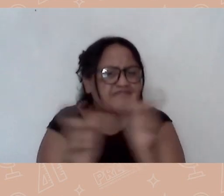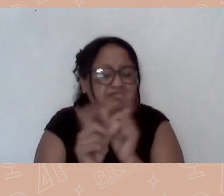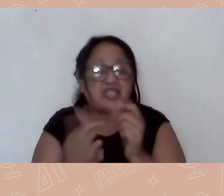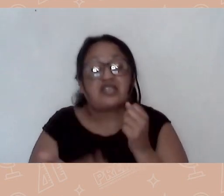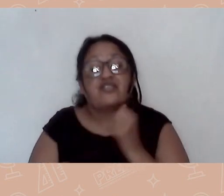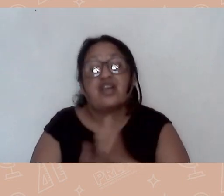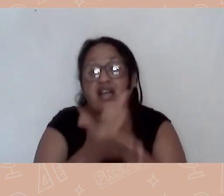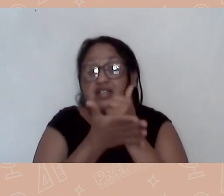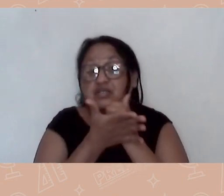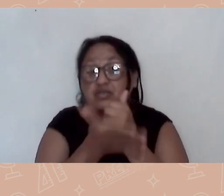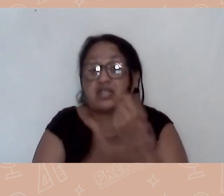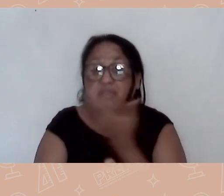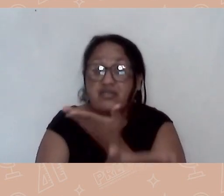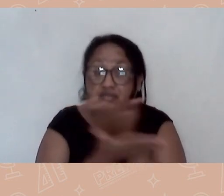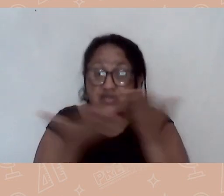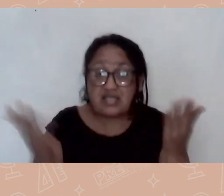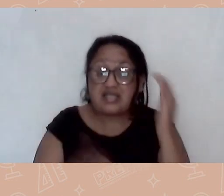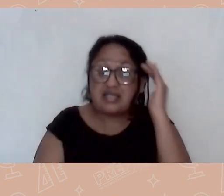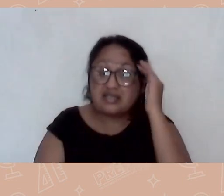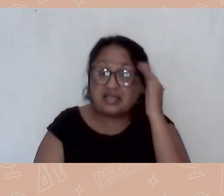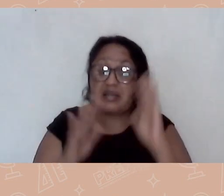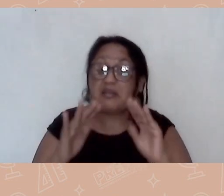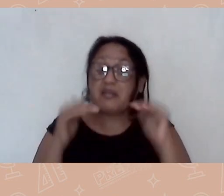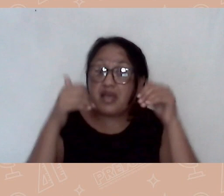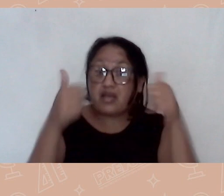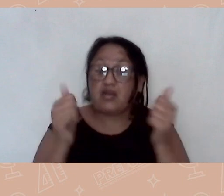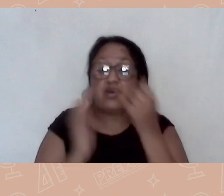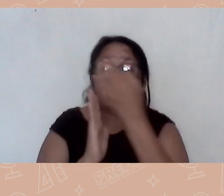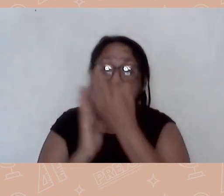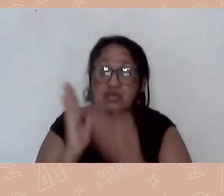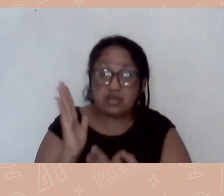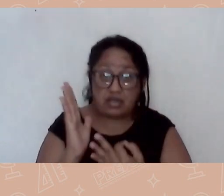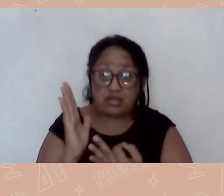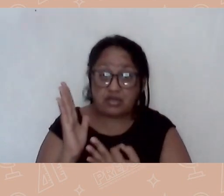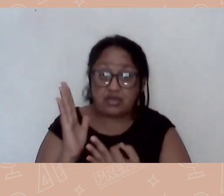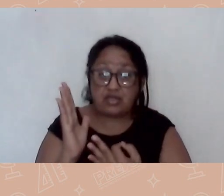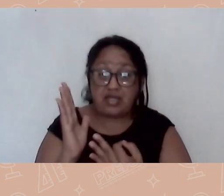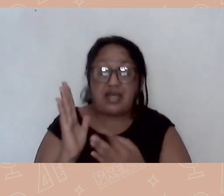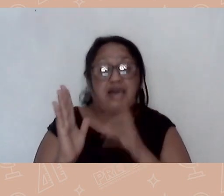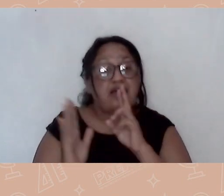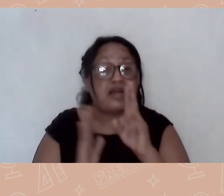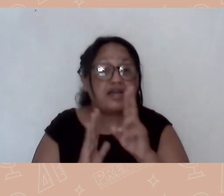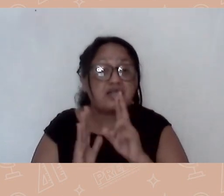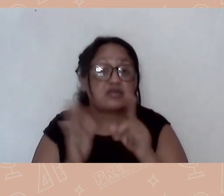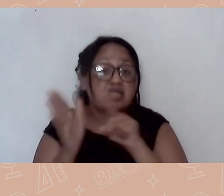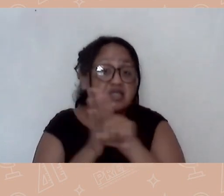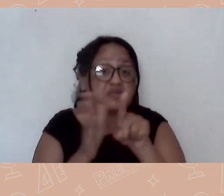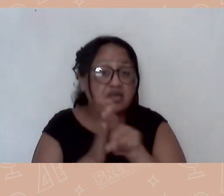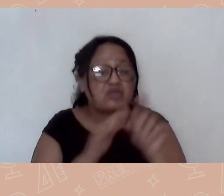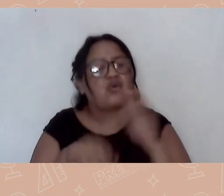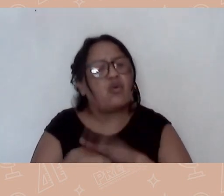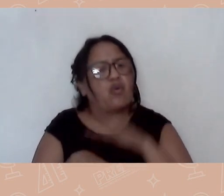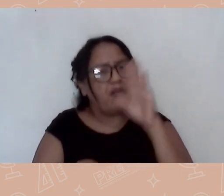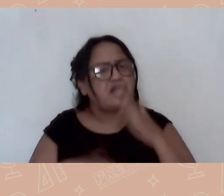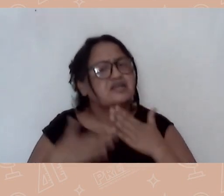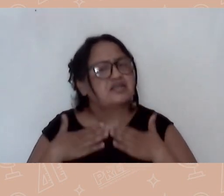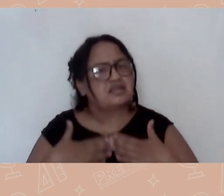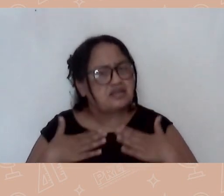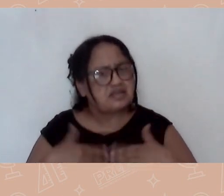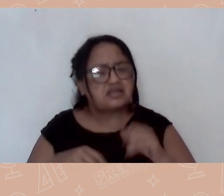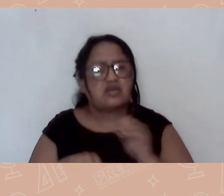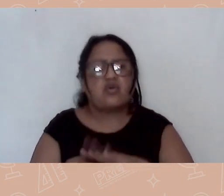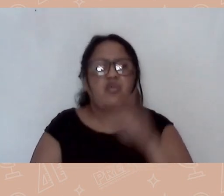vocês a entender melhor o texto e a responder as questões com mais tranquilidade com mais